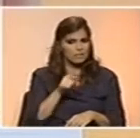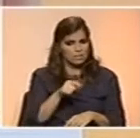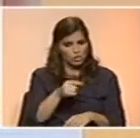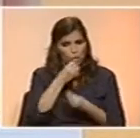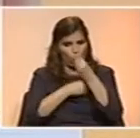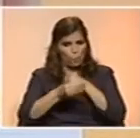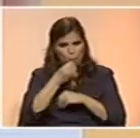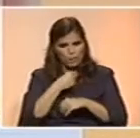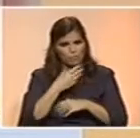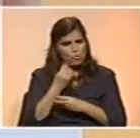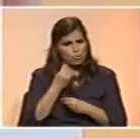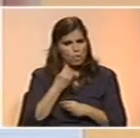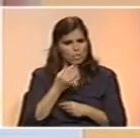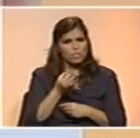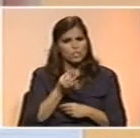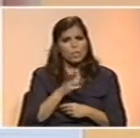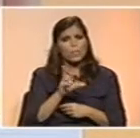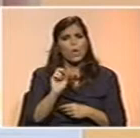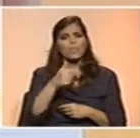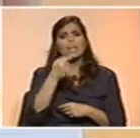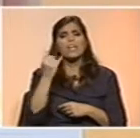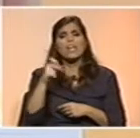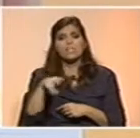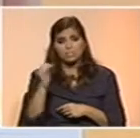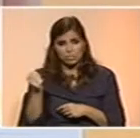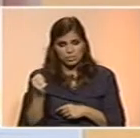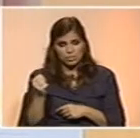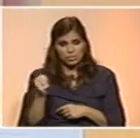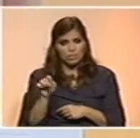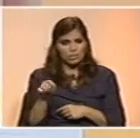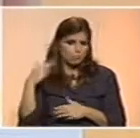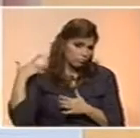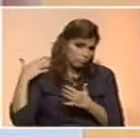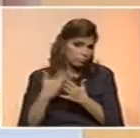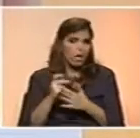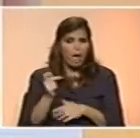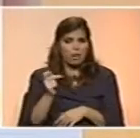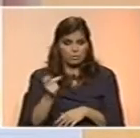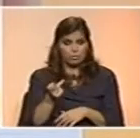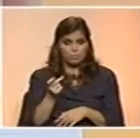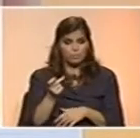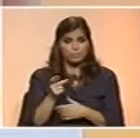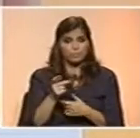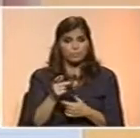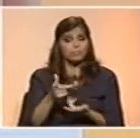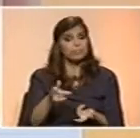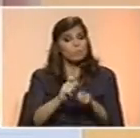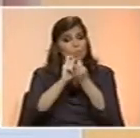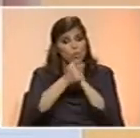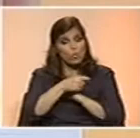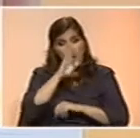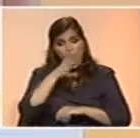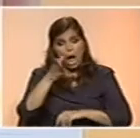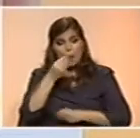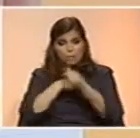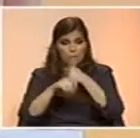de proteínas que nós ingerimos, e isto foi ao longo de muitos anos, não é? Mudou o nosso regime alimentar.